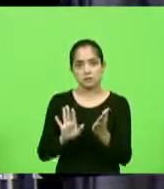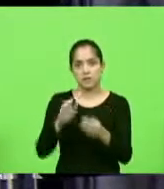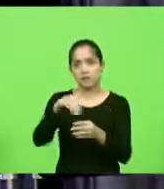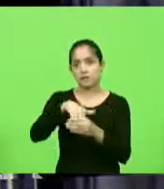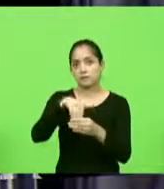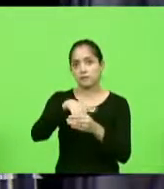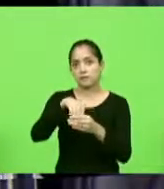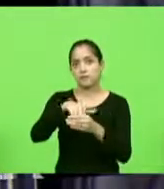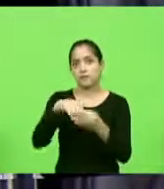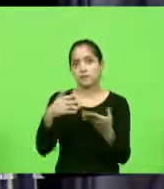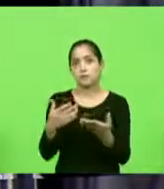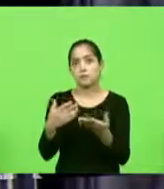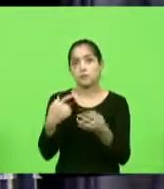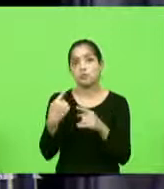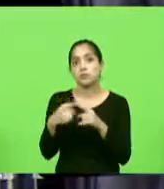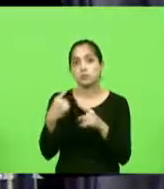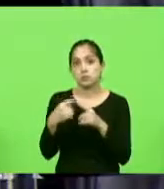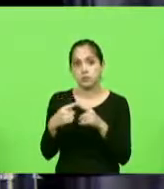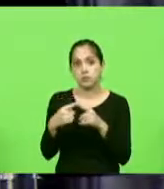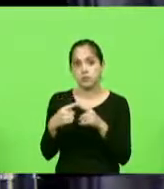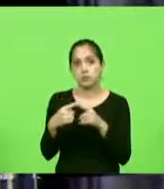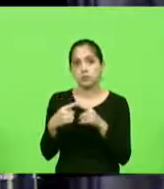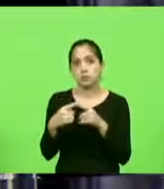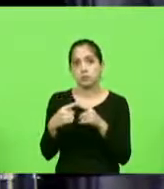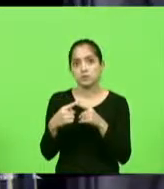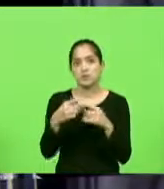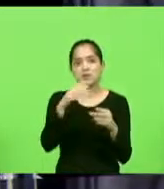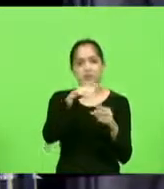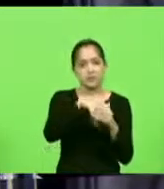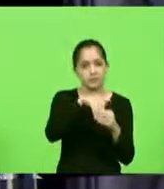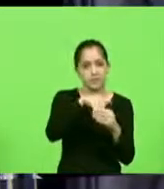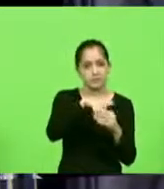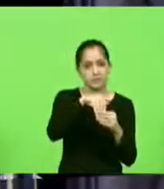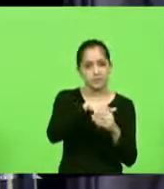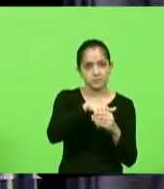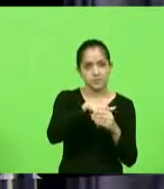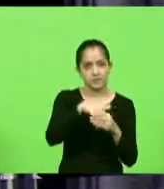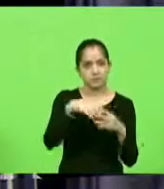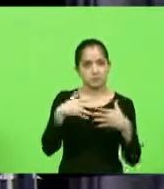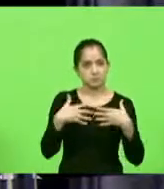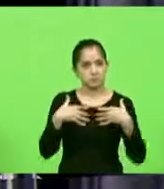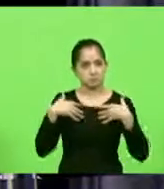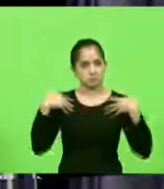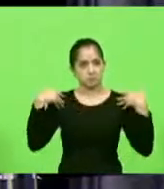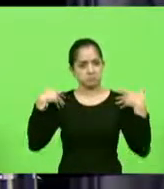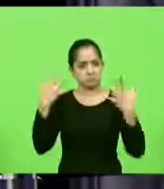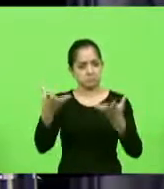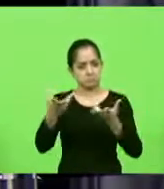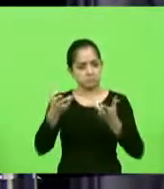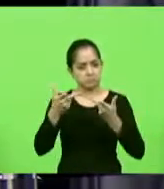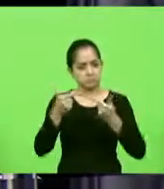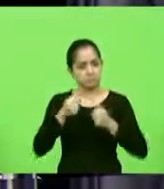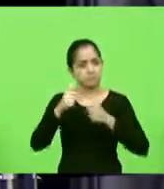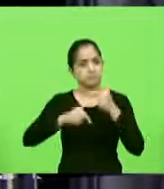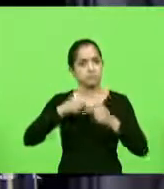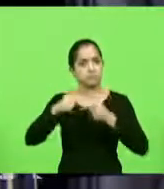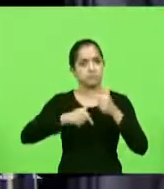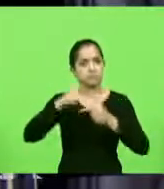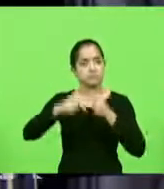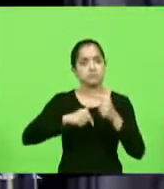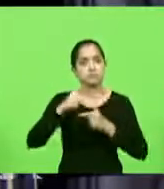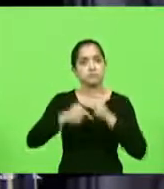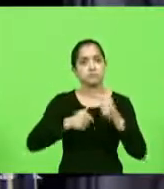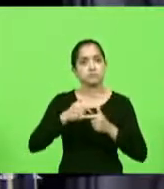votação, até porque votar por excelente trabalho